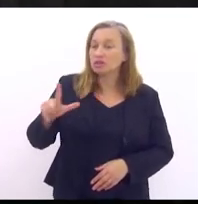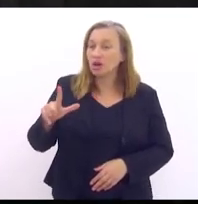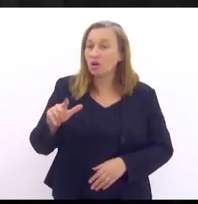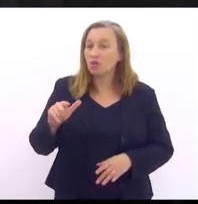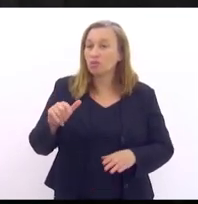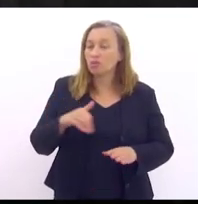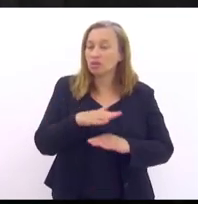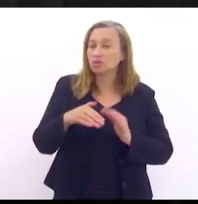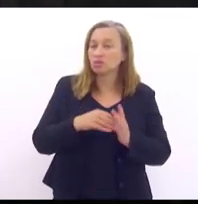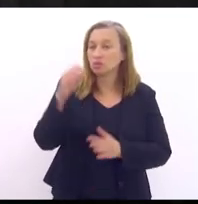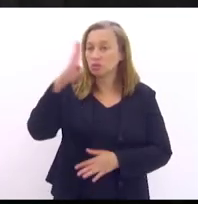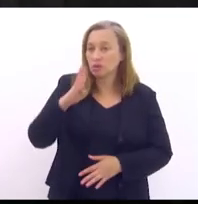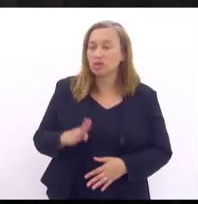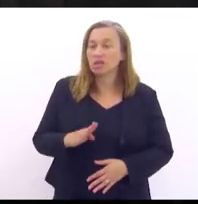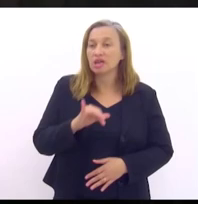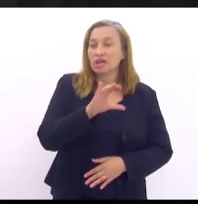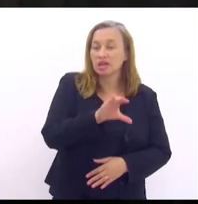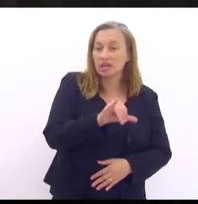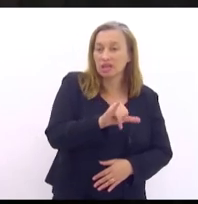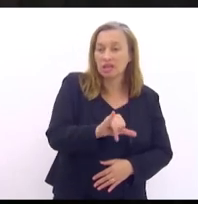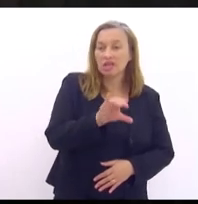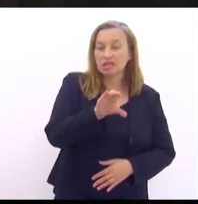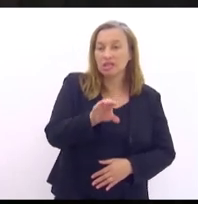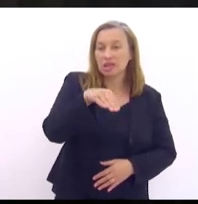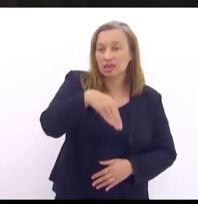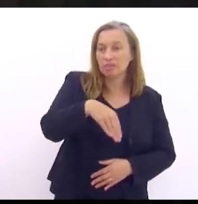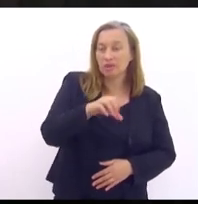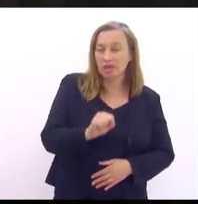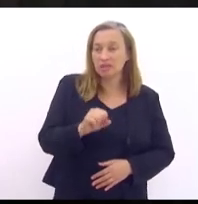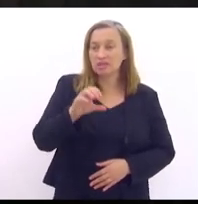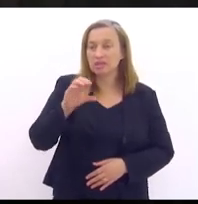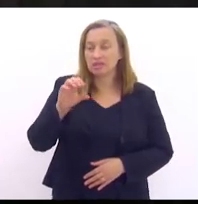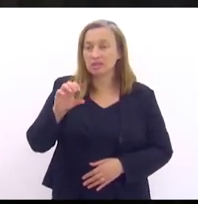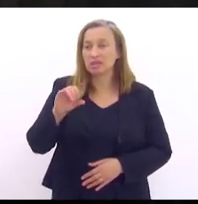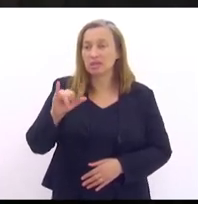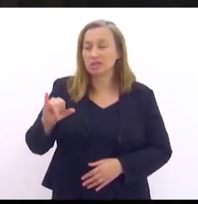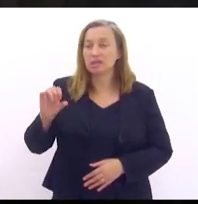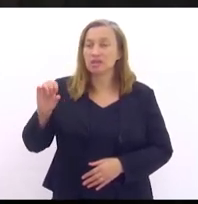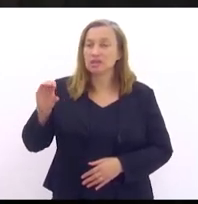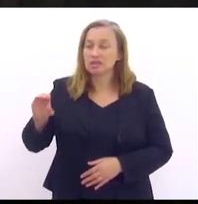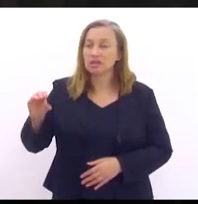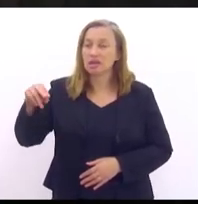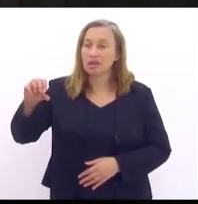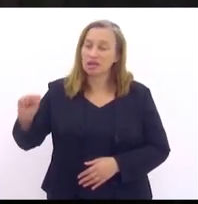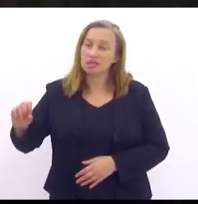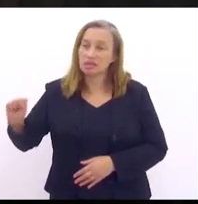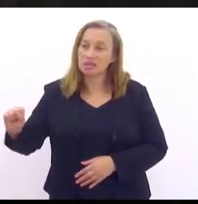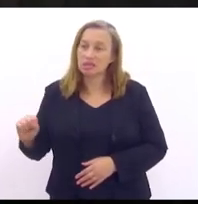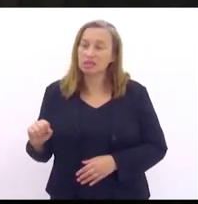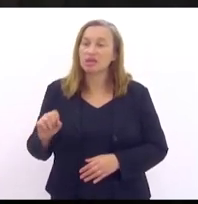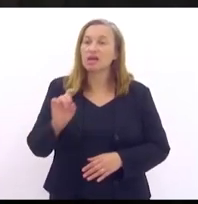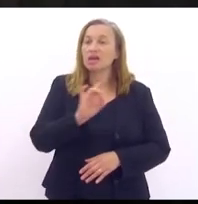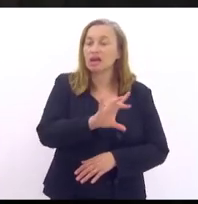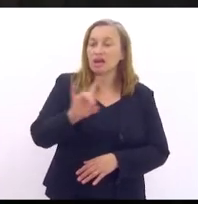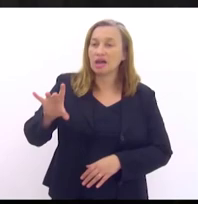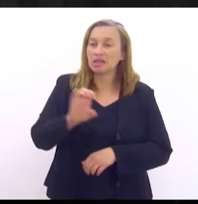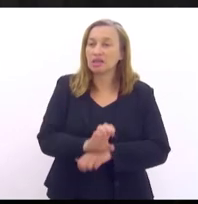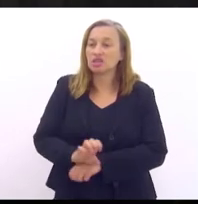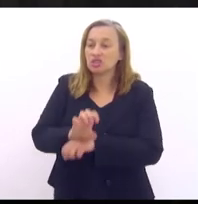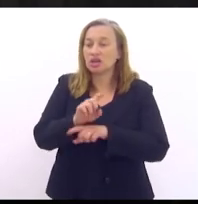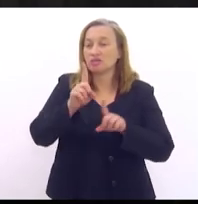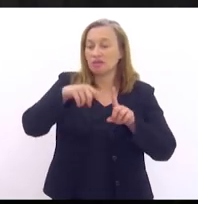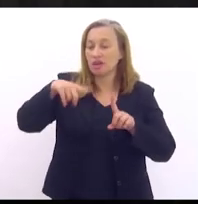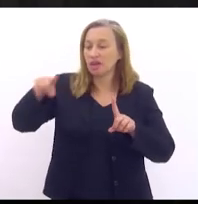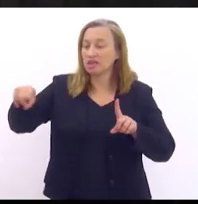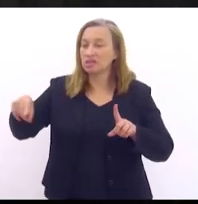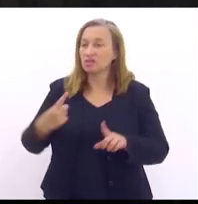inteiro, que é a soma do ICMS com ICSS, e cada estado pode ter uma pequena variação em relação a esse valor. E